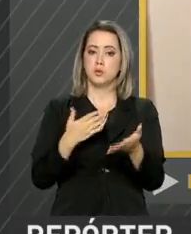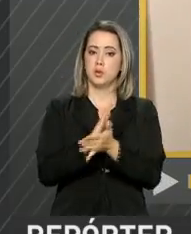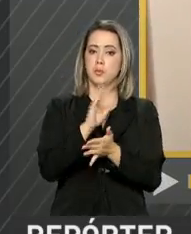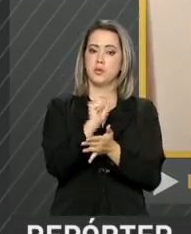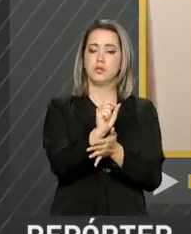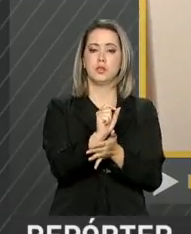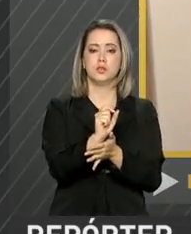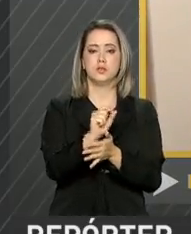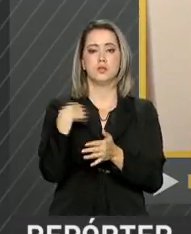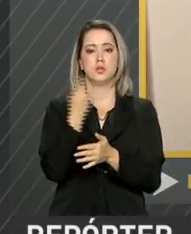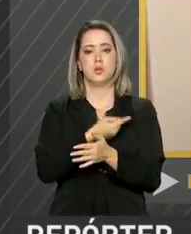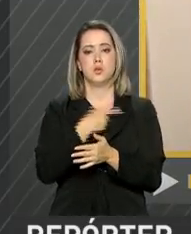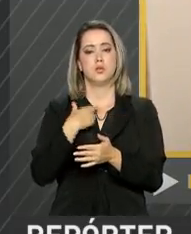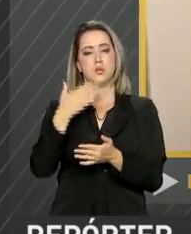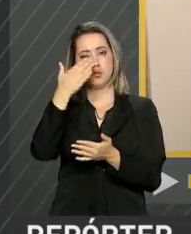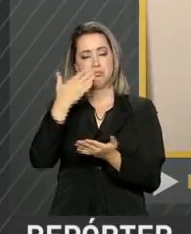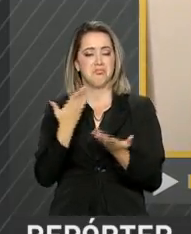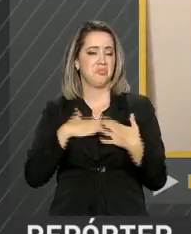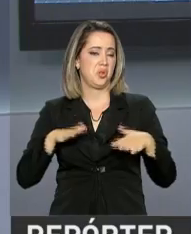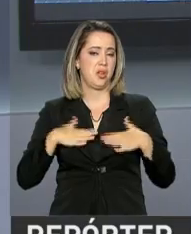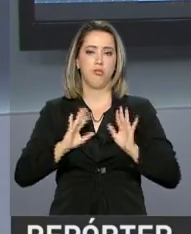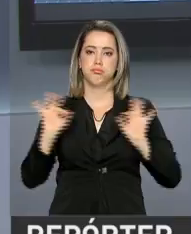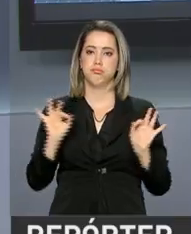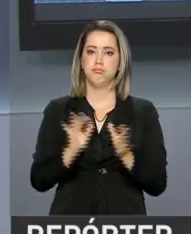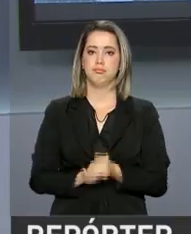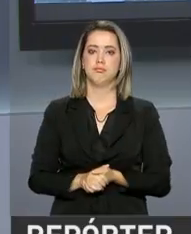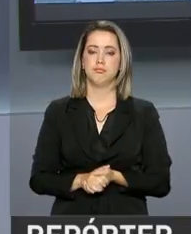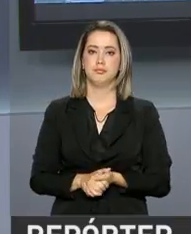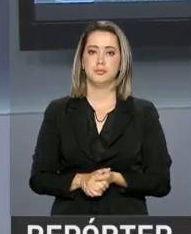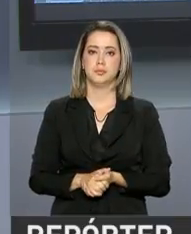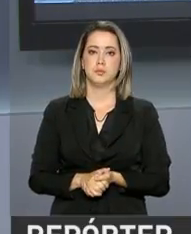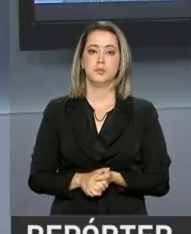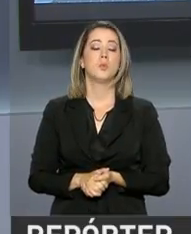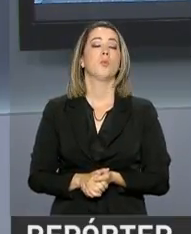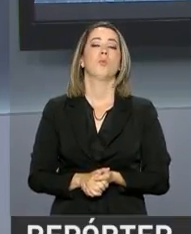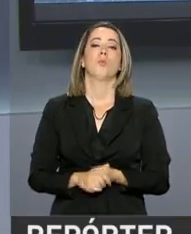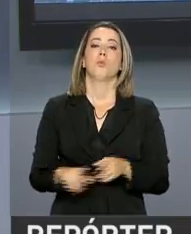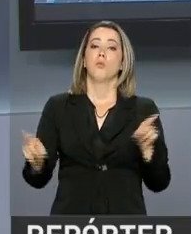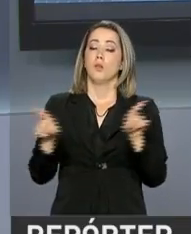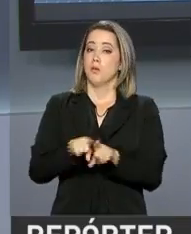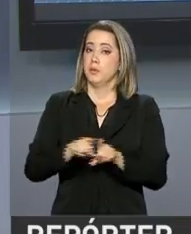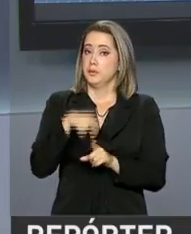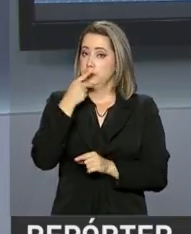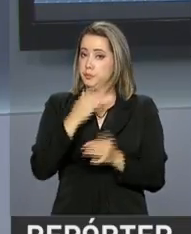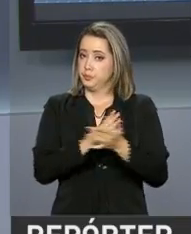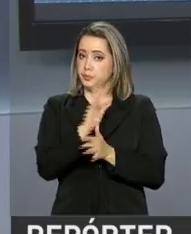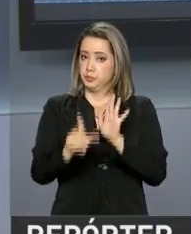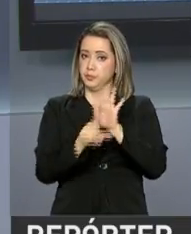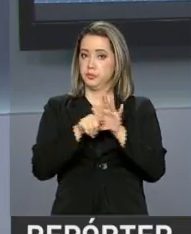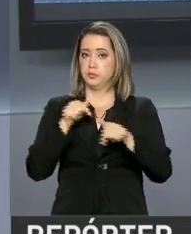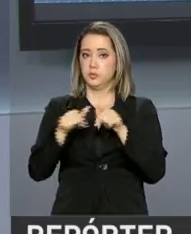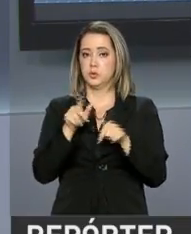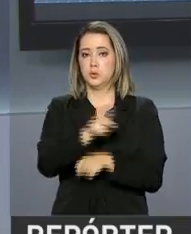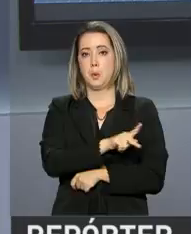aprovada e estamos bastante serenos quanto a isso. Quem também falou sobre a aprovação da reforma trabalhista foi o presidente